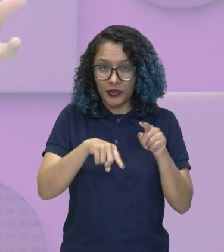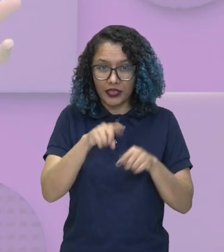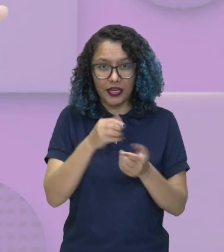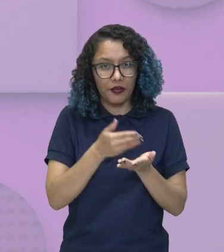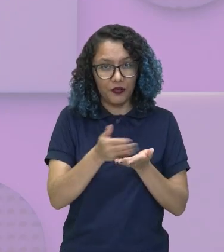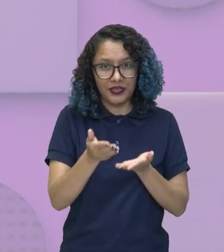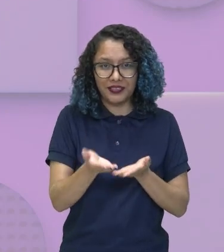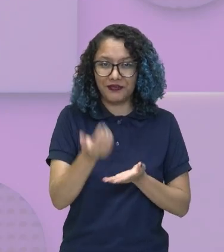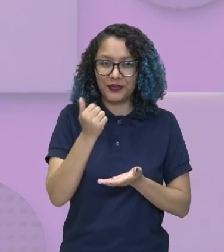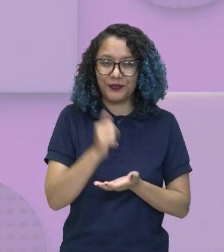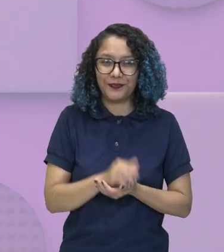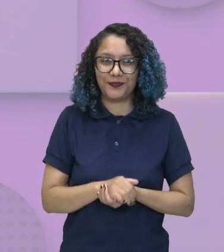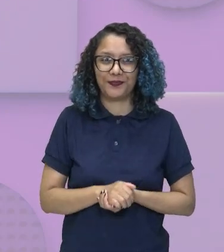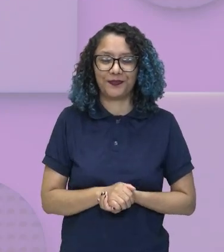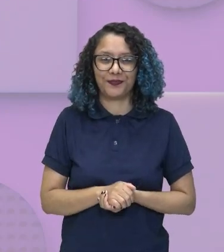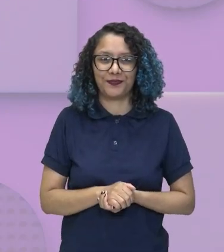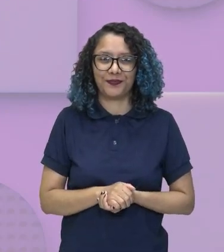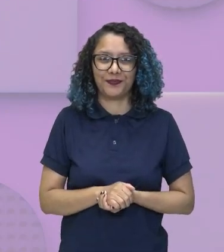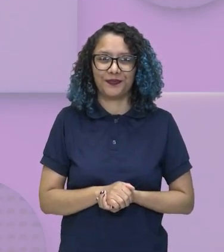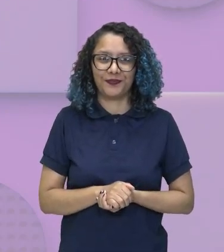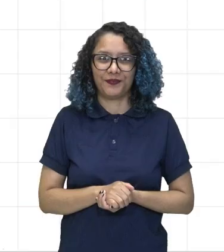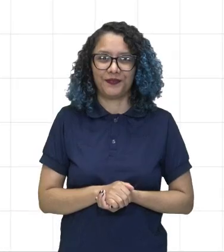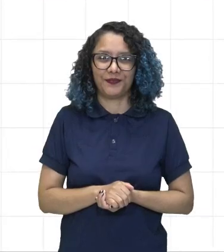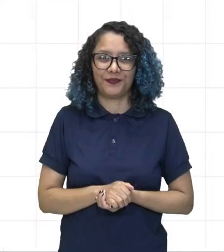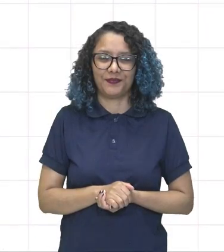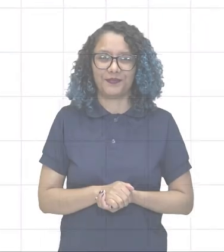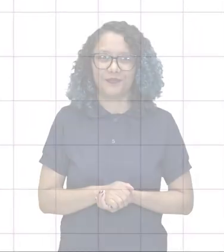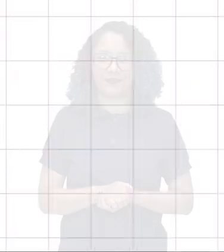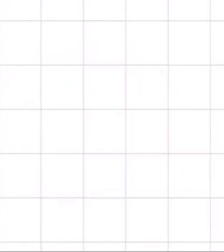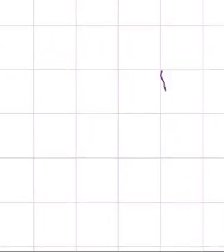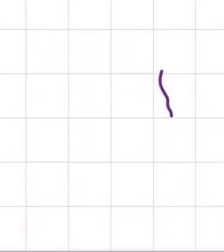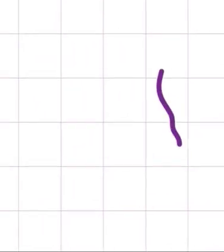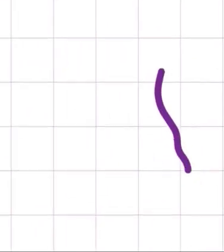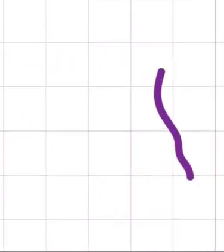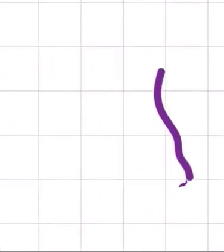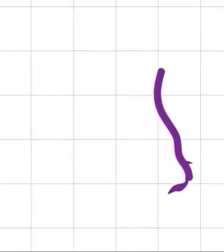e, sem mais demora, vamos começar a nossa aula.